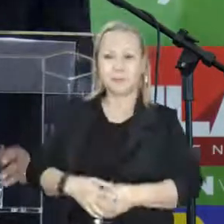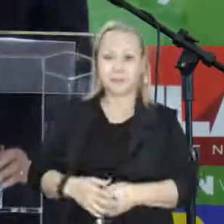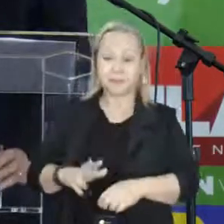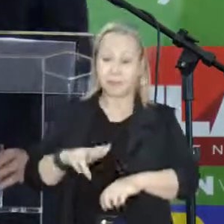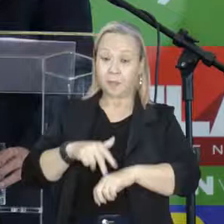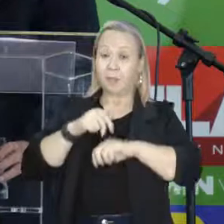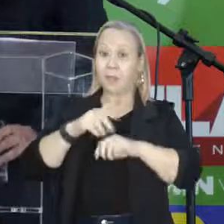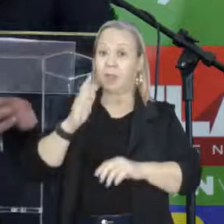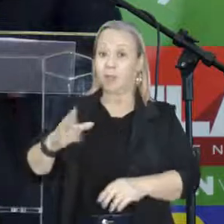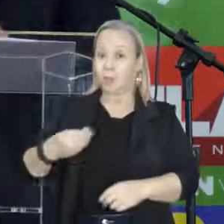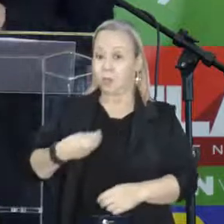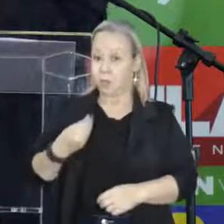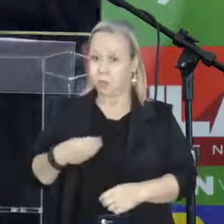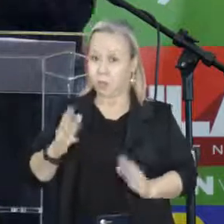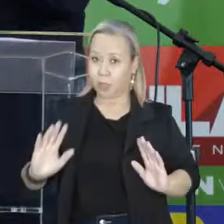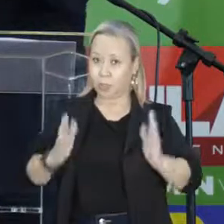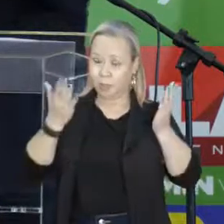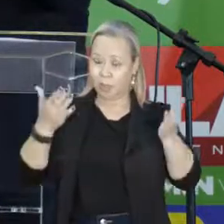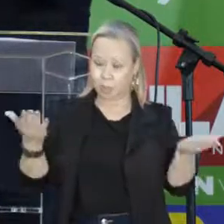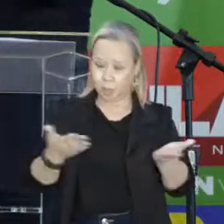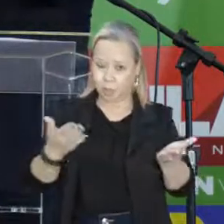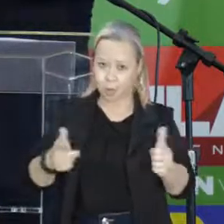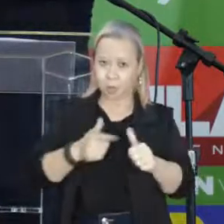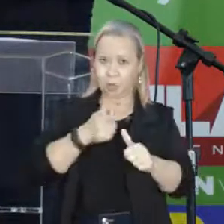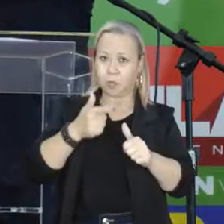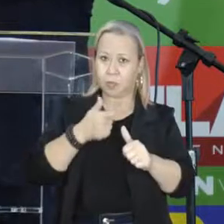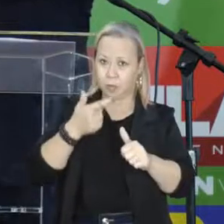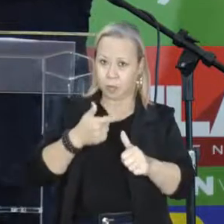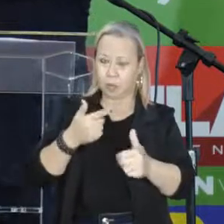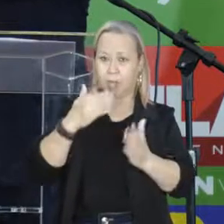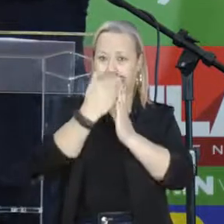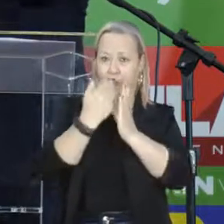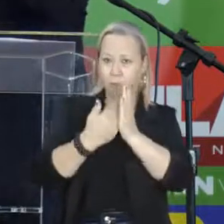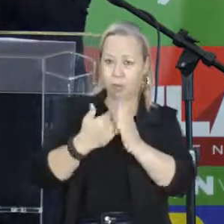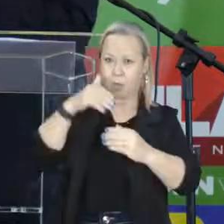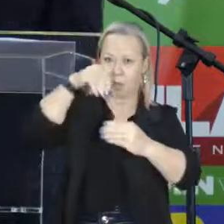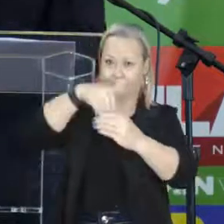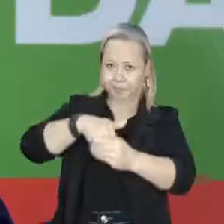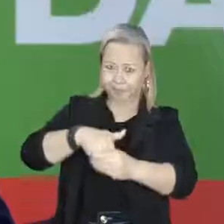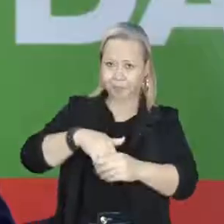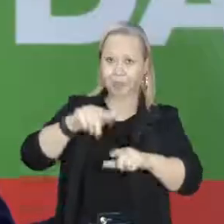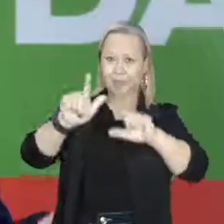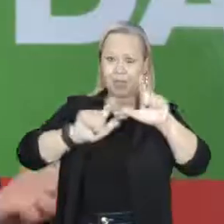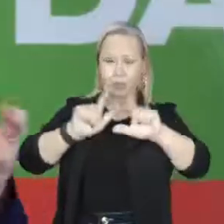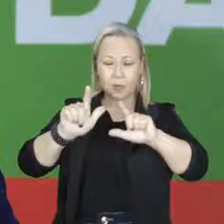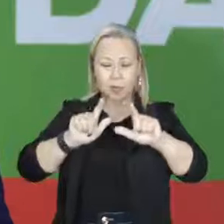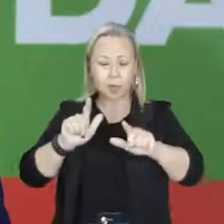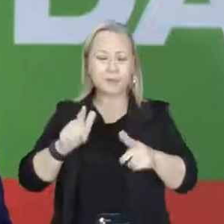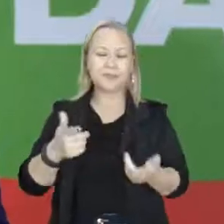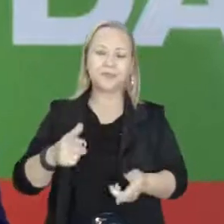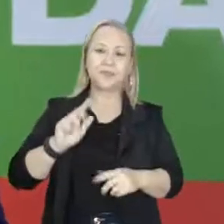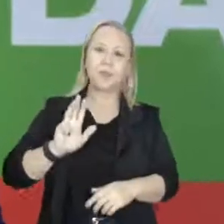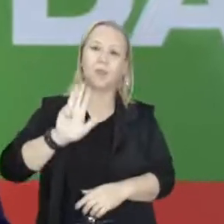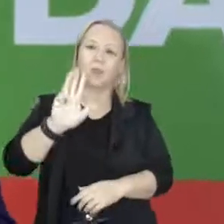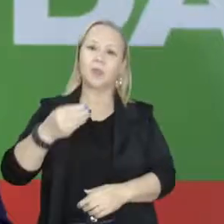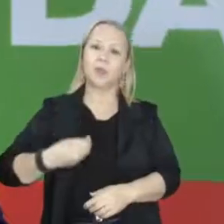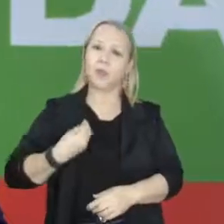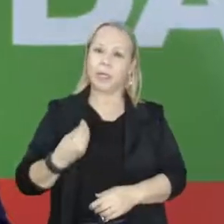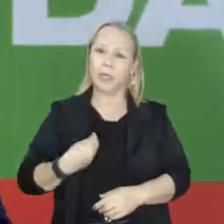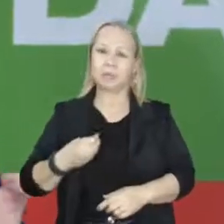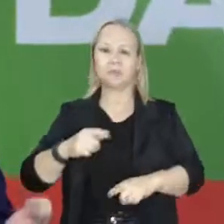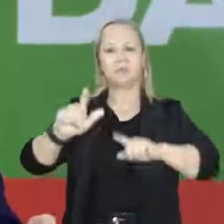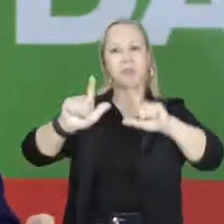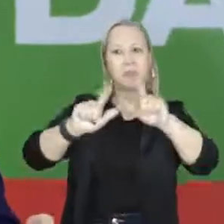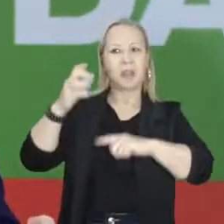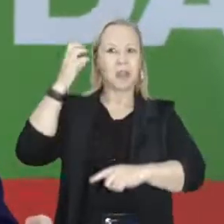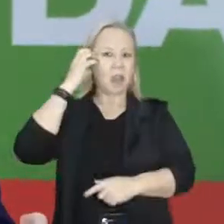hoje, no primeiro programa eleitoral do presidente Lula, eu estive tanto no rádio quanto na televisão. E é isso, eu vou estar onde